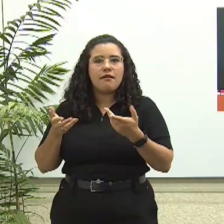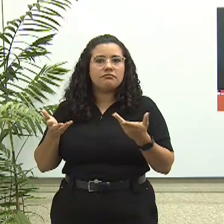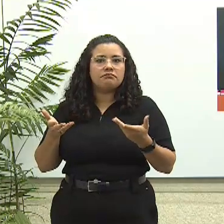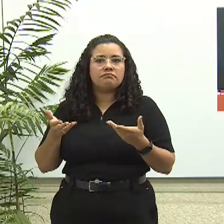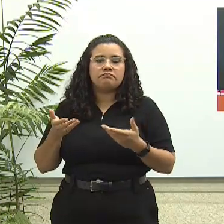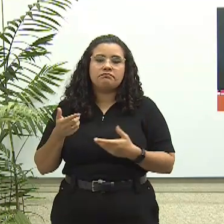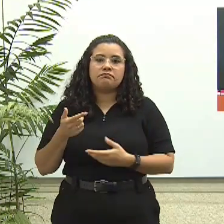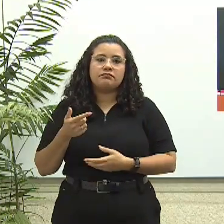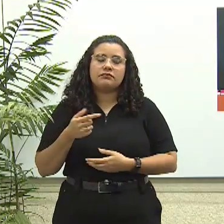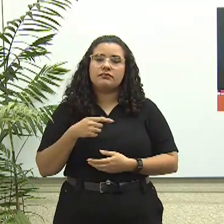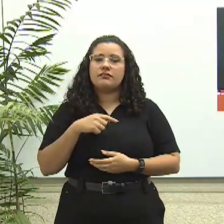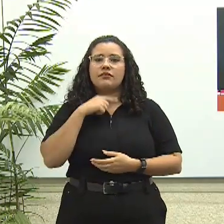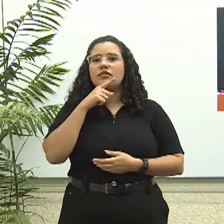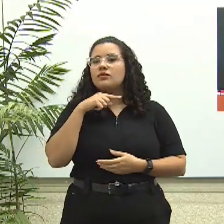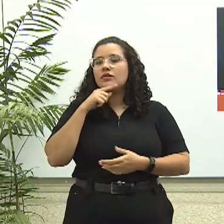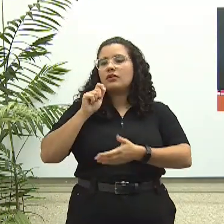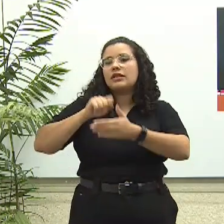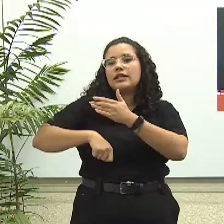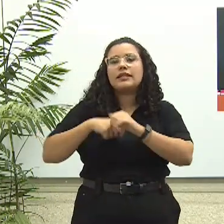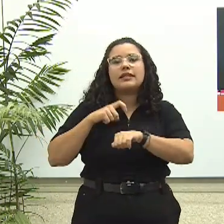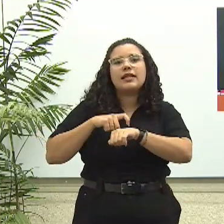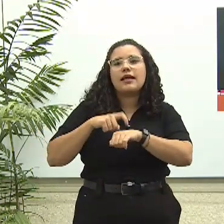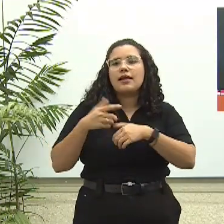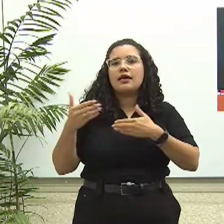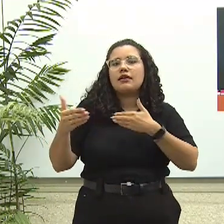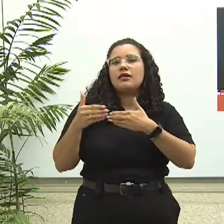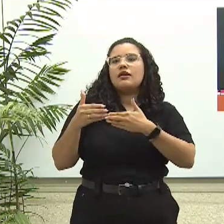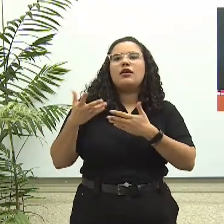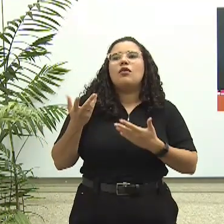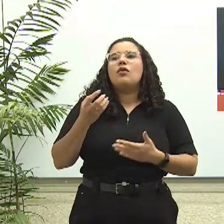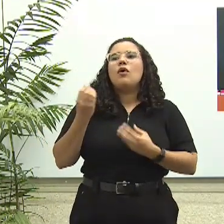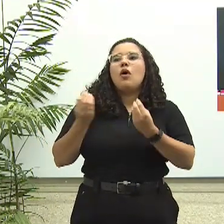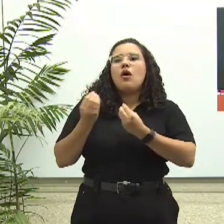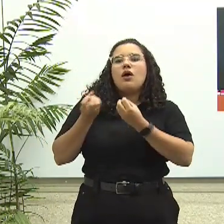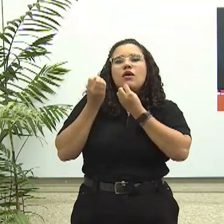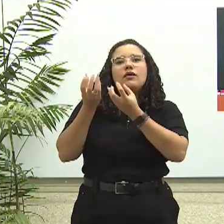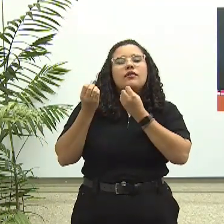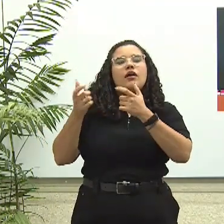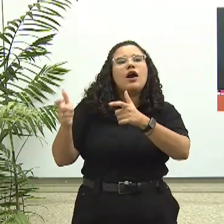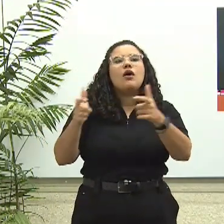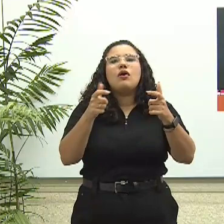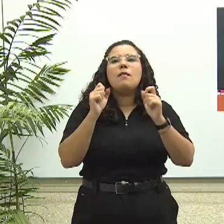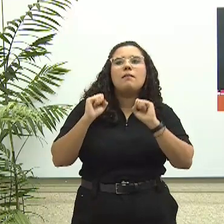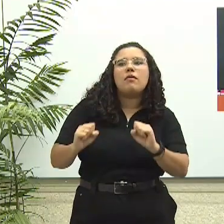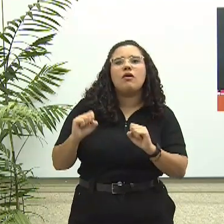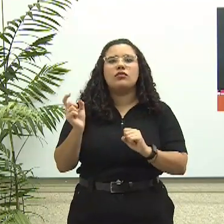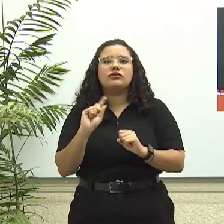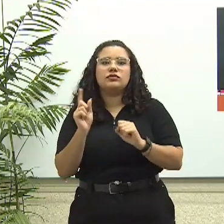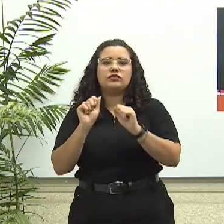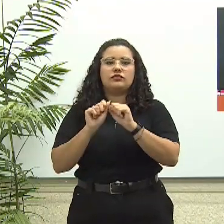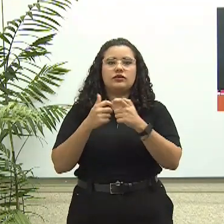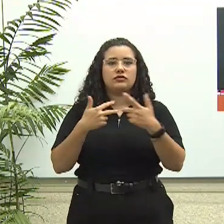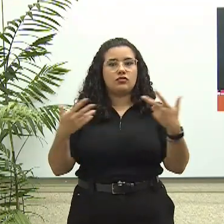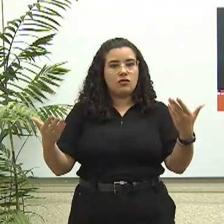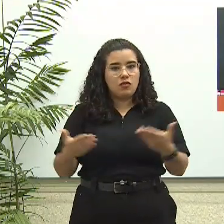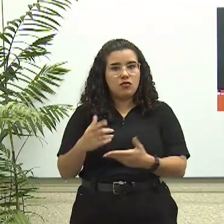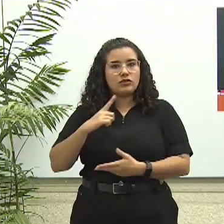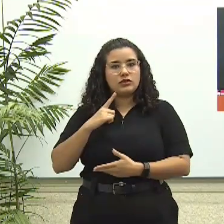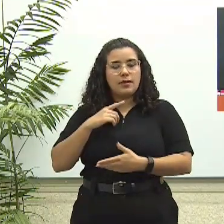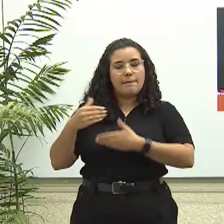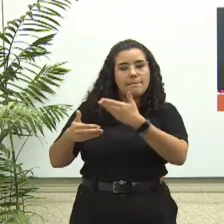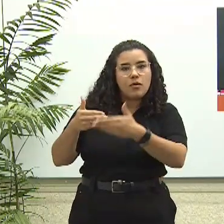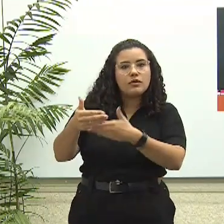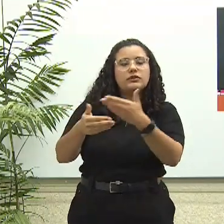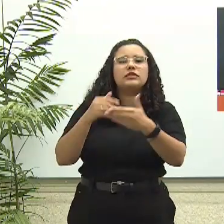nem no tempo do ponto de vista contratual sobre para onde vai os dados o que se pode fazer com os dados então a gente tá vivendo hoje um processo